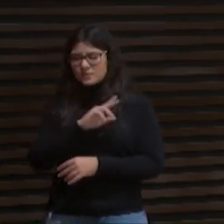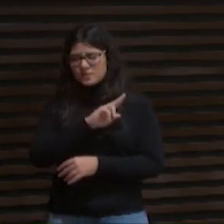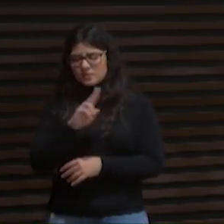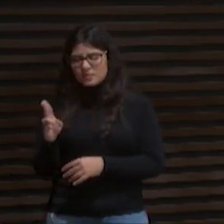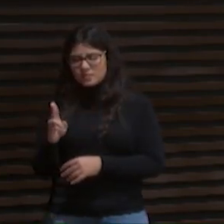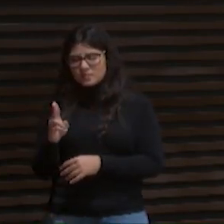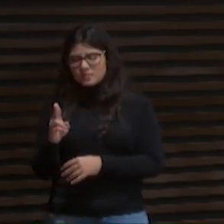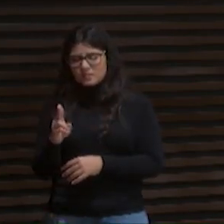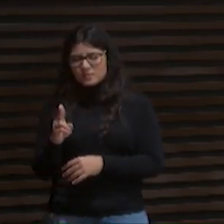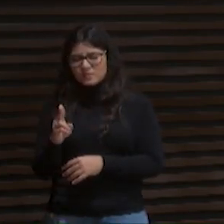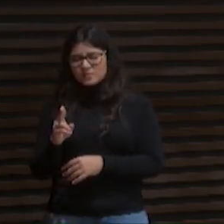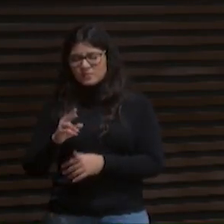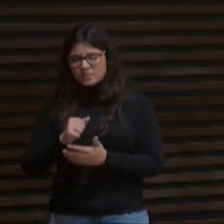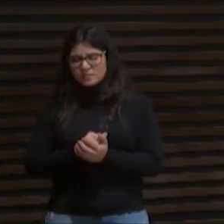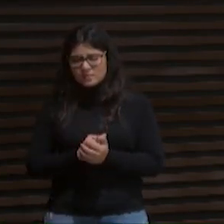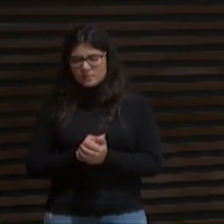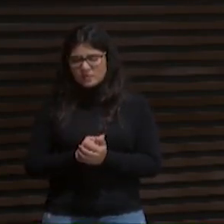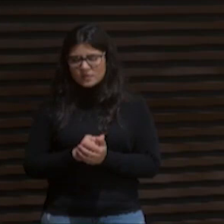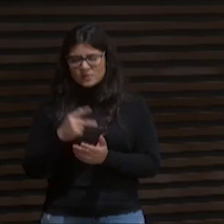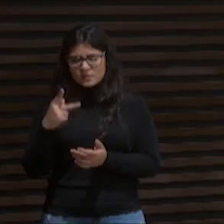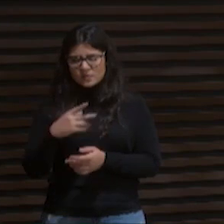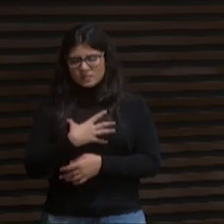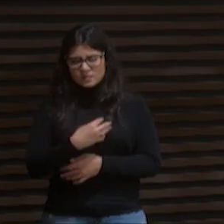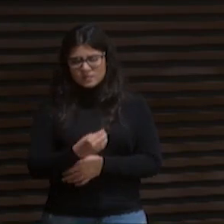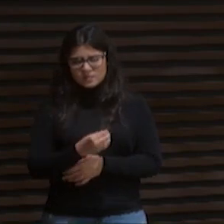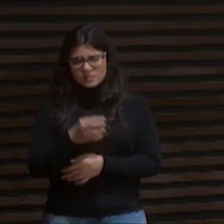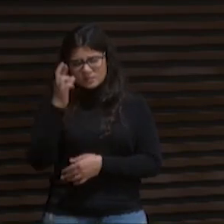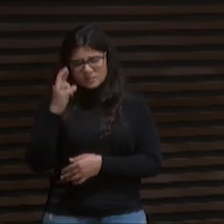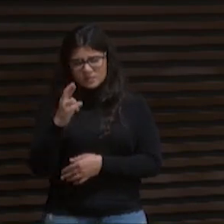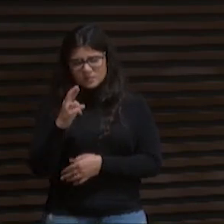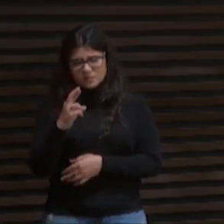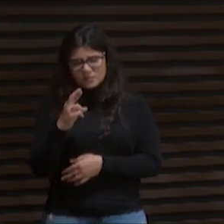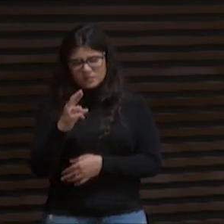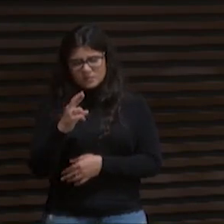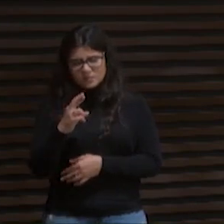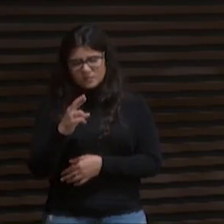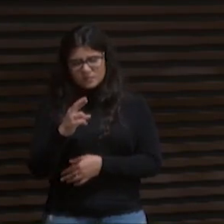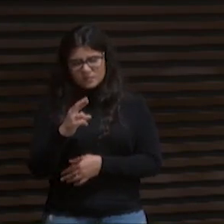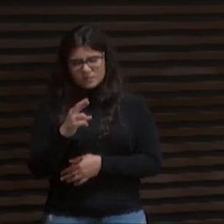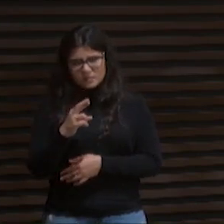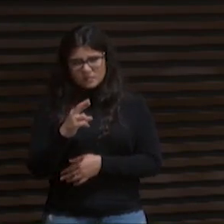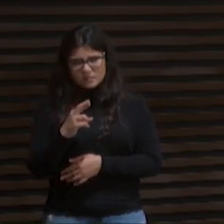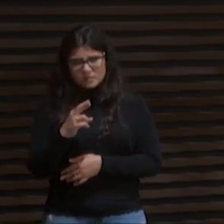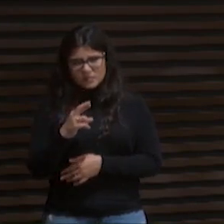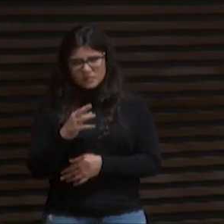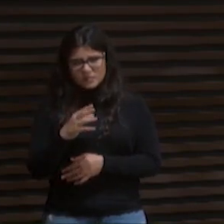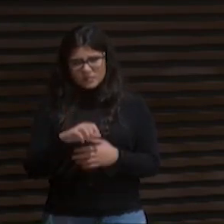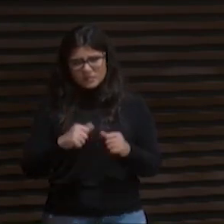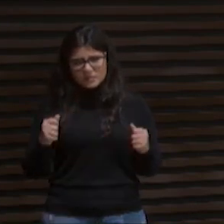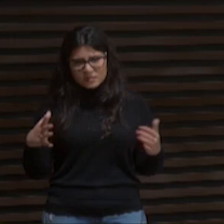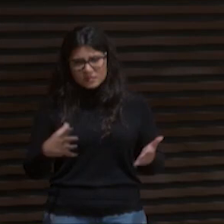nome por tamanha obra e o Teu Filho, Senhor, por tamanha redenção. Em nome